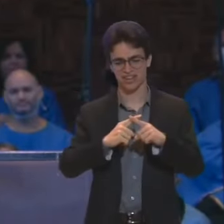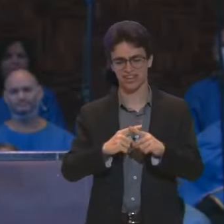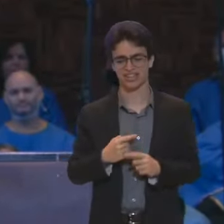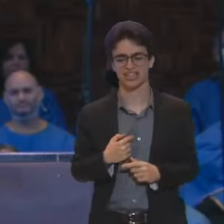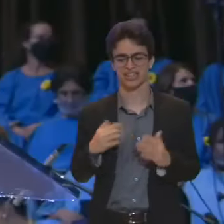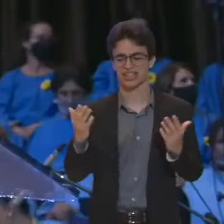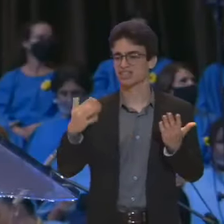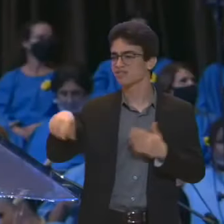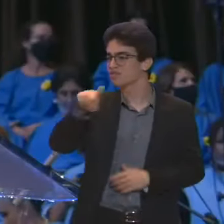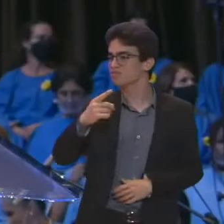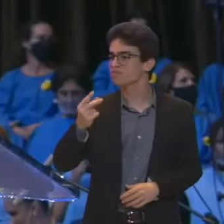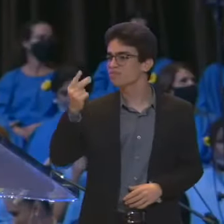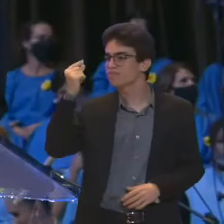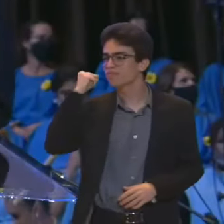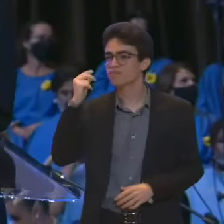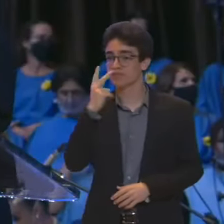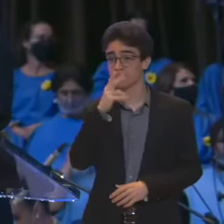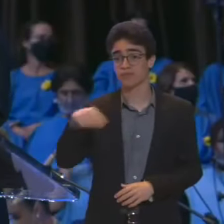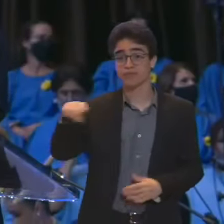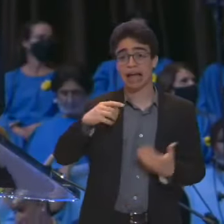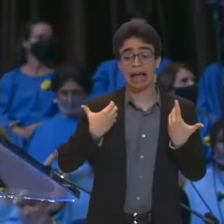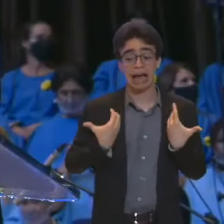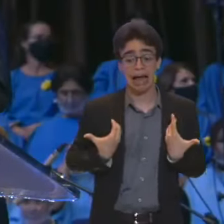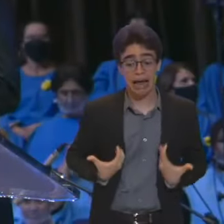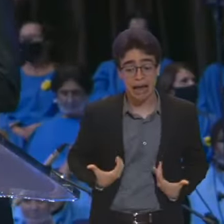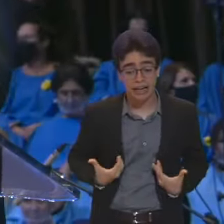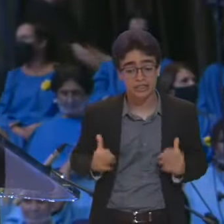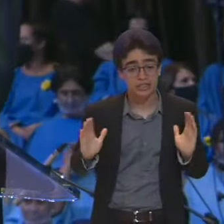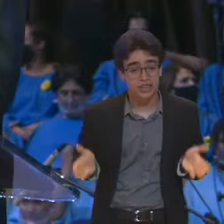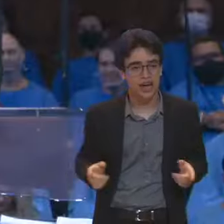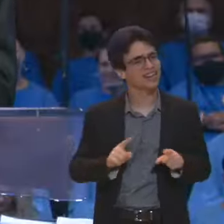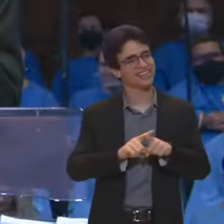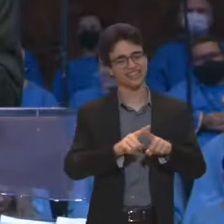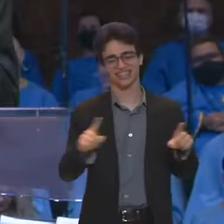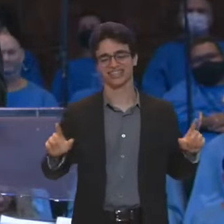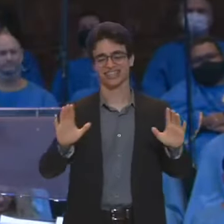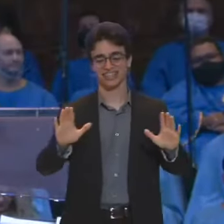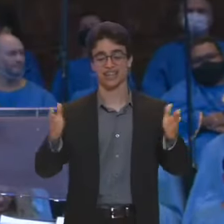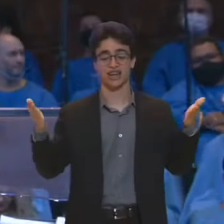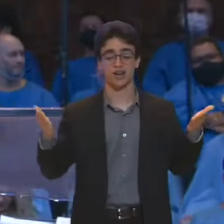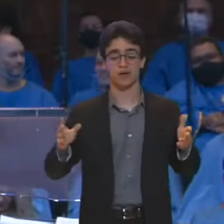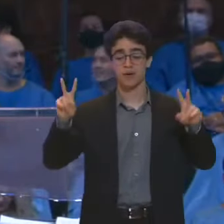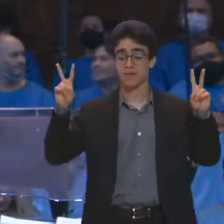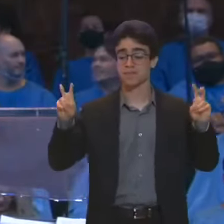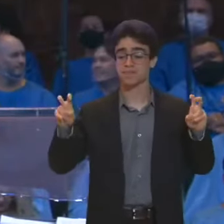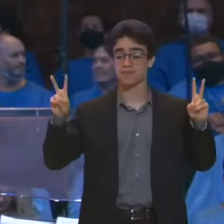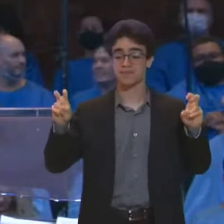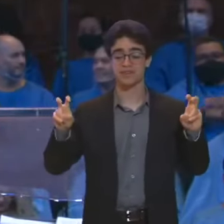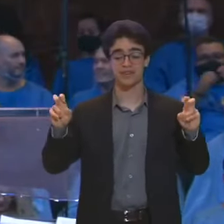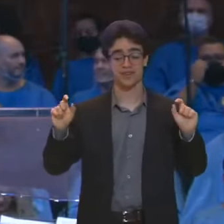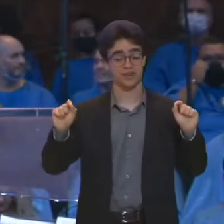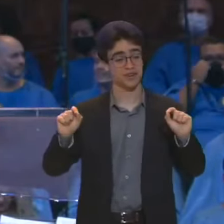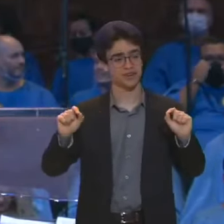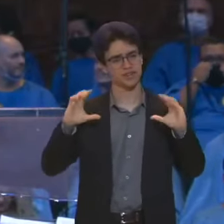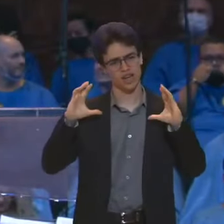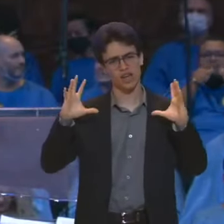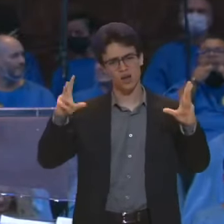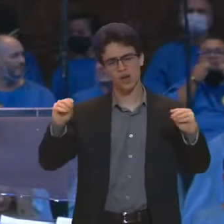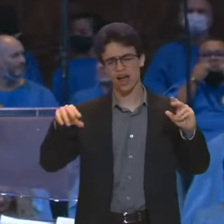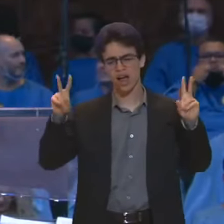Alguns mais antigos aqui devem estar ficando cansados da gente. Mas hoje o tema, pelo menos o tema